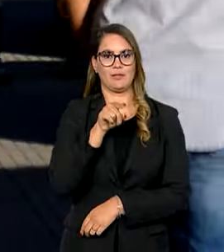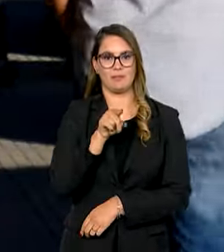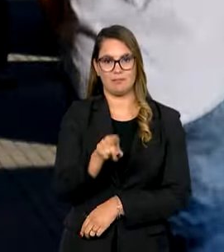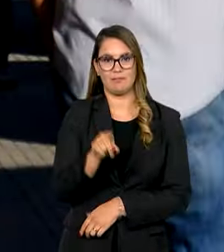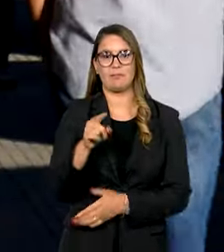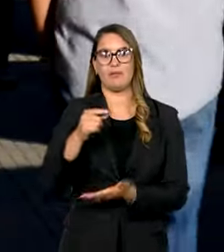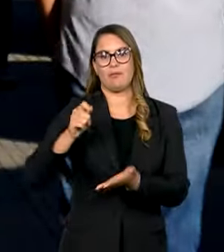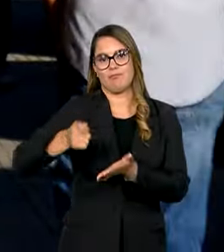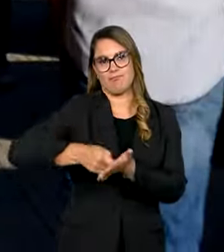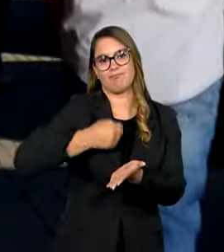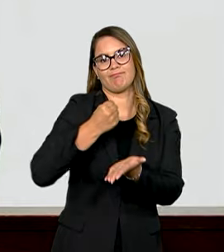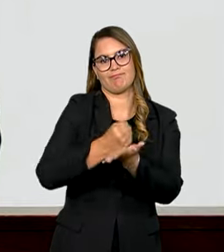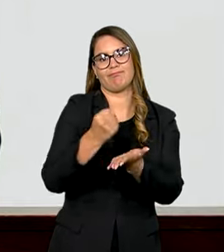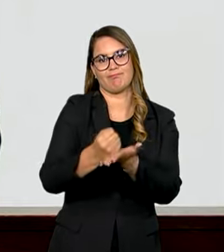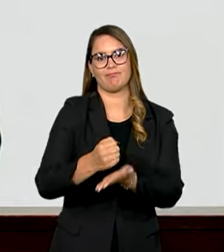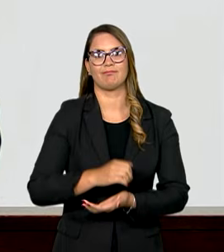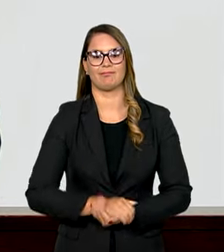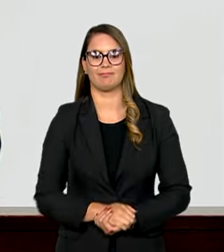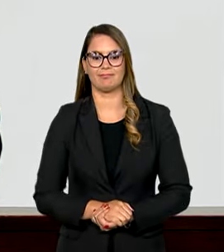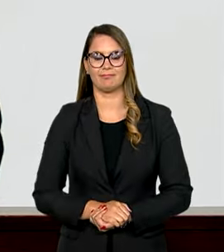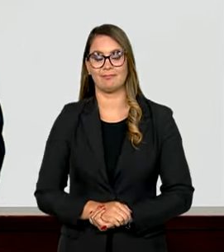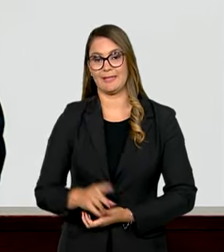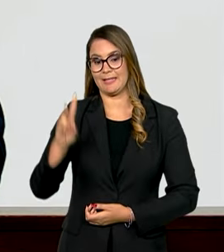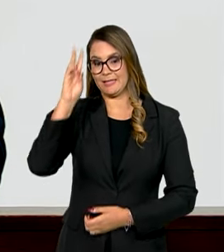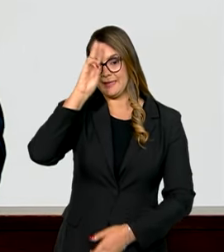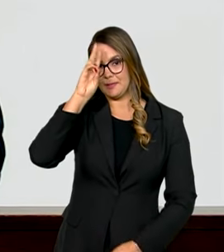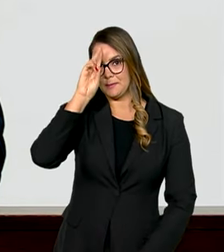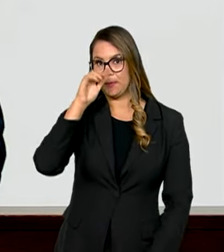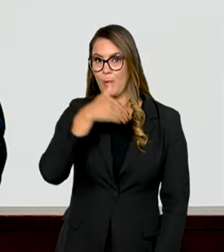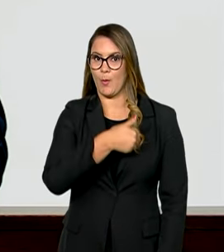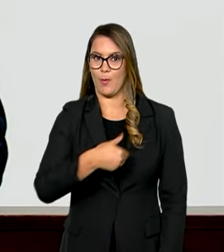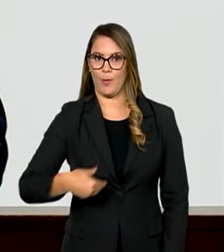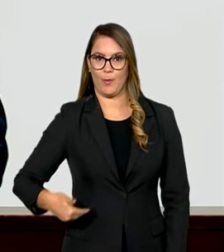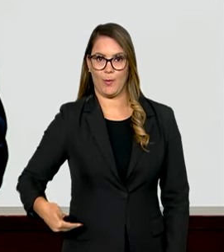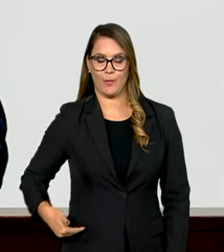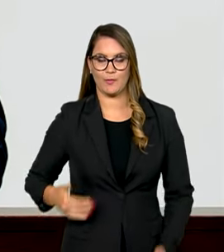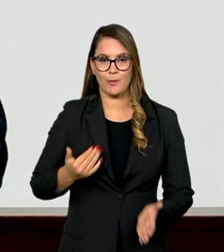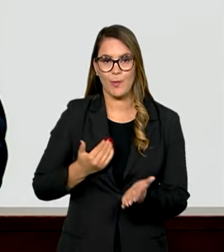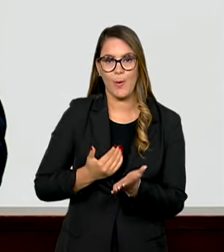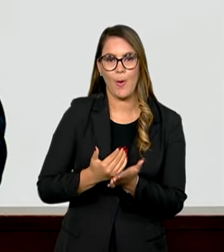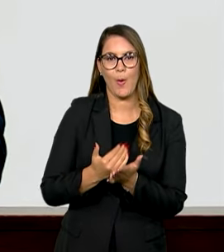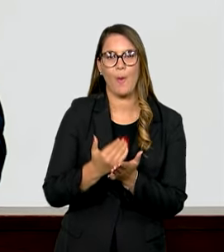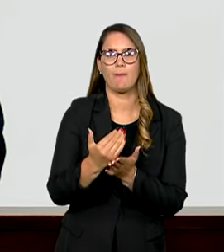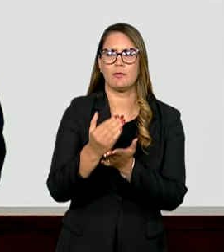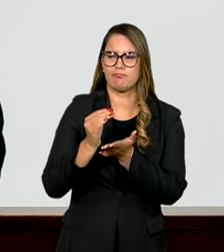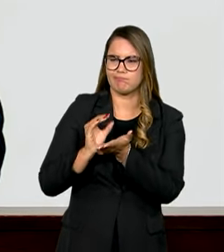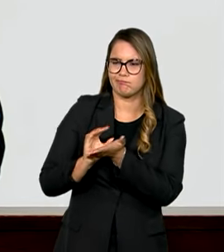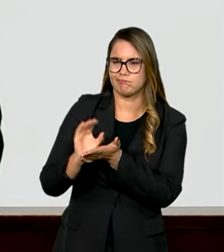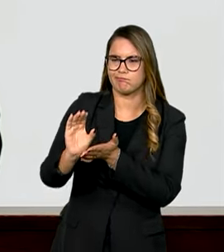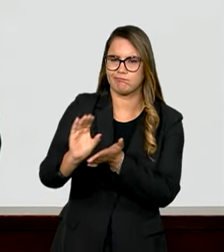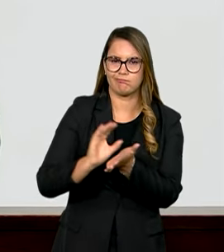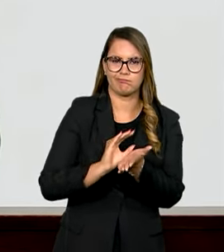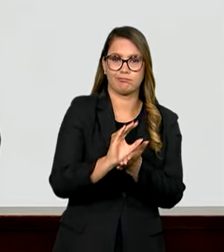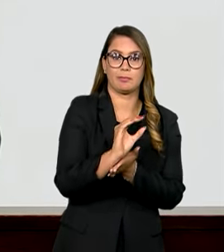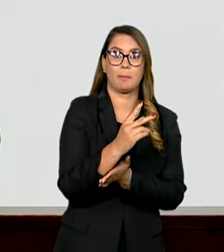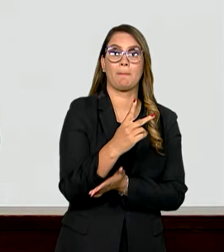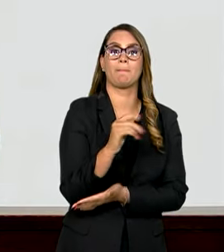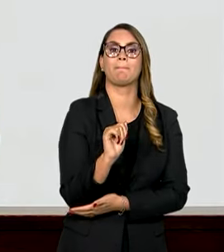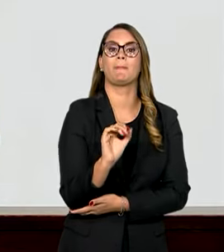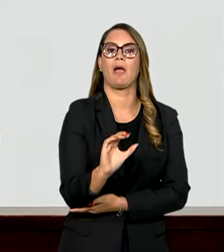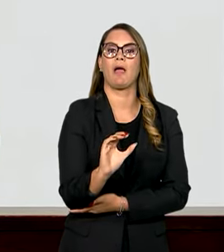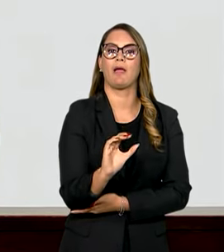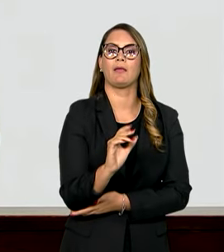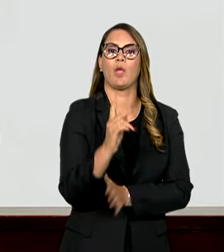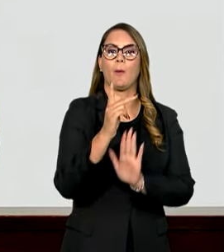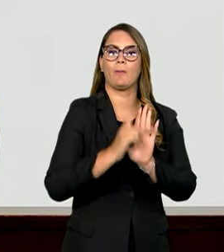carteiras assinadas. Vamos lembrar que o governo iniciou altos investimentos no PAC, né, no Programa